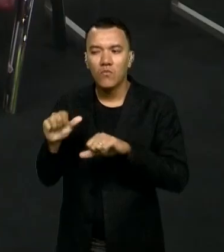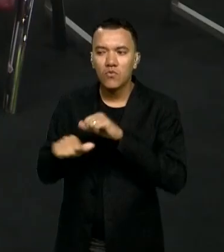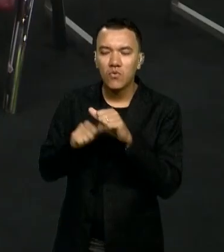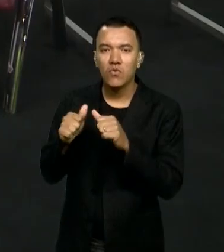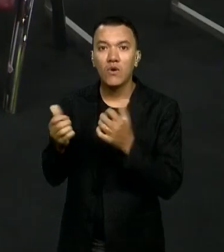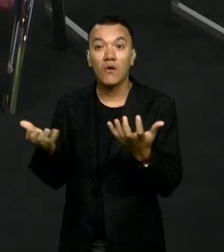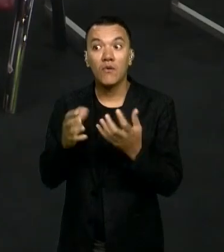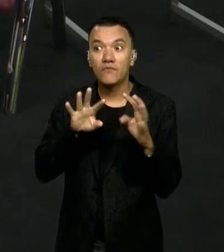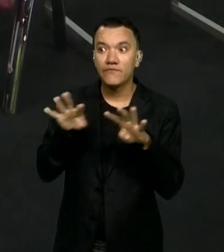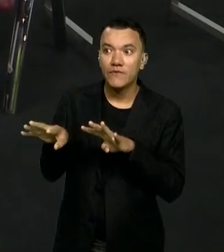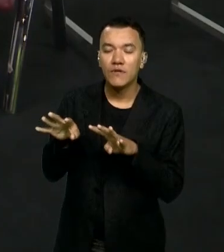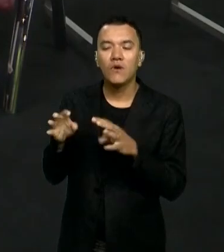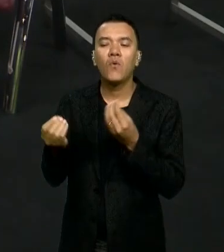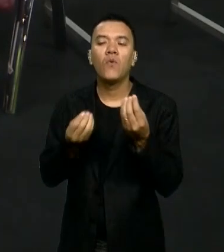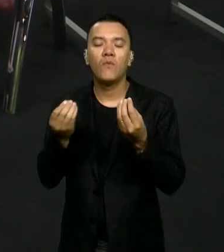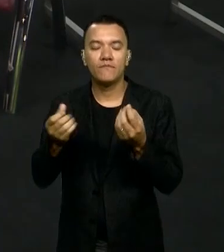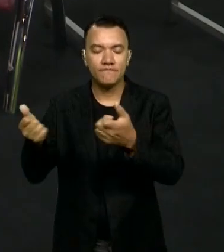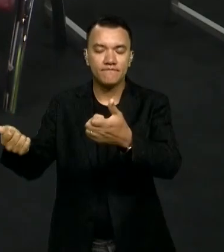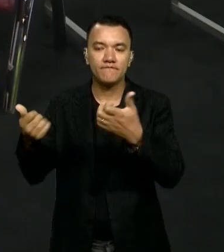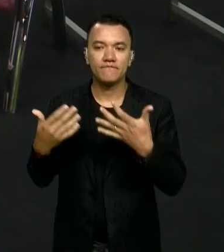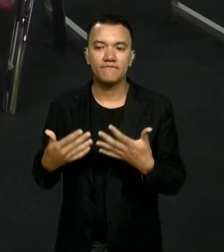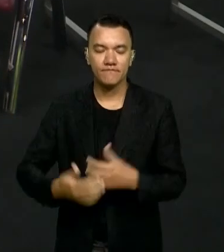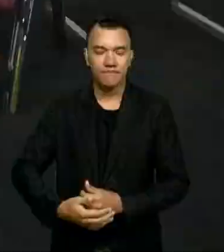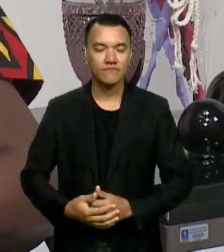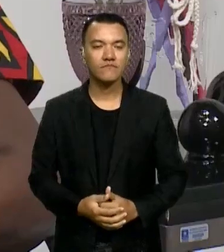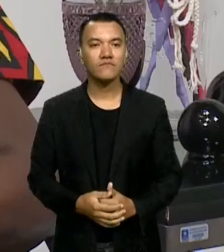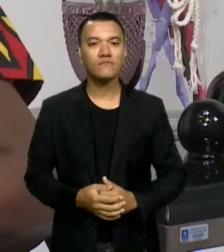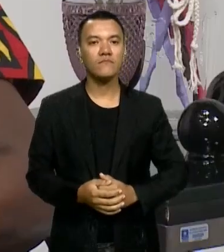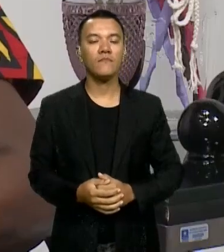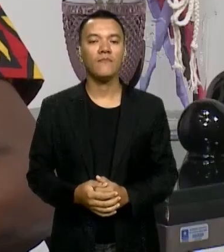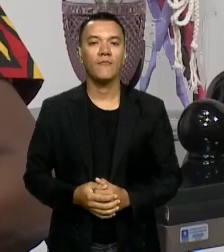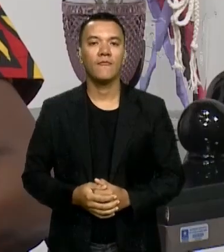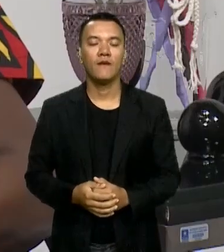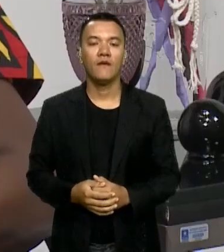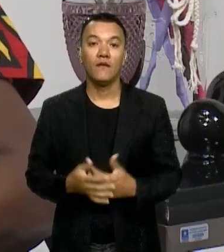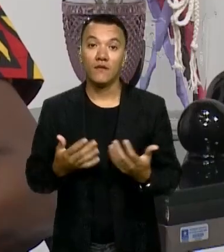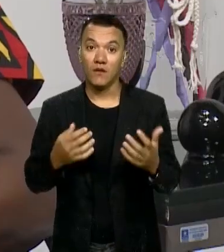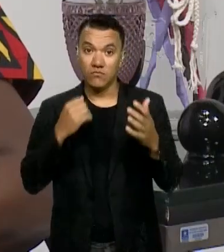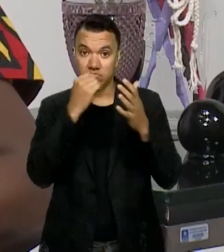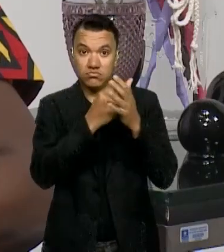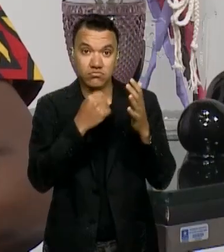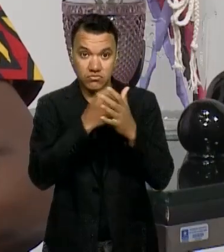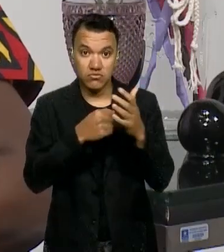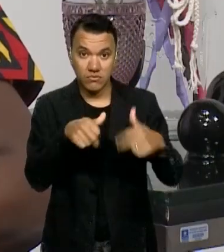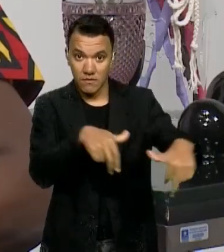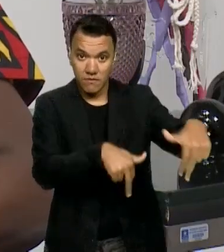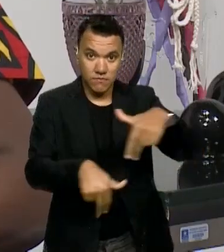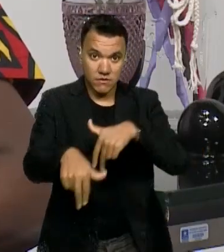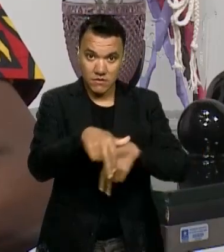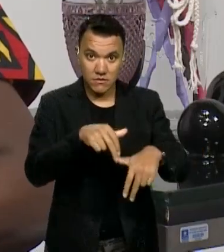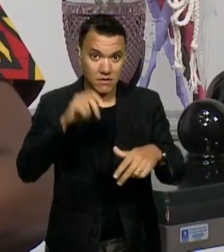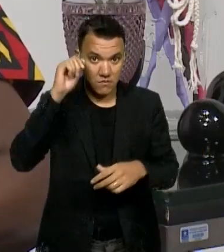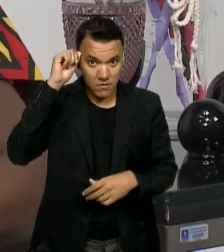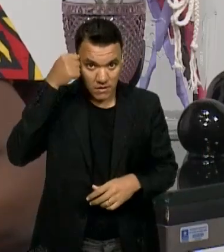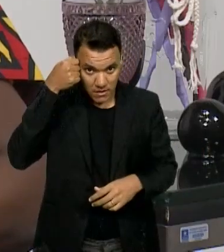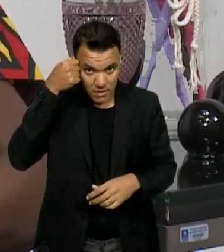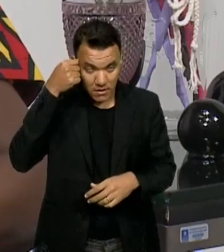agora, como é que está isso? Em relação da luta da população negra,